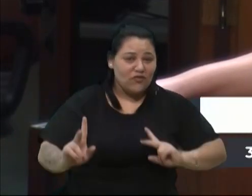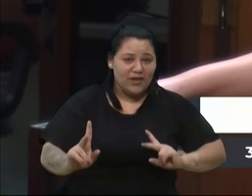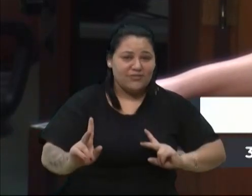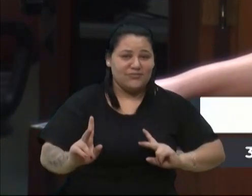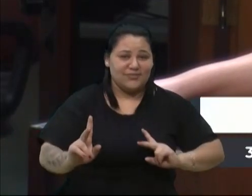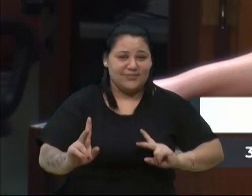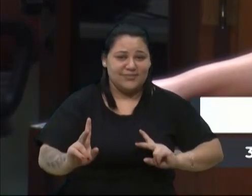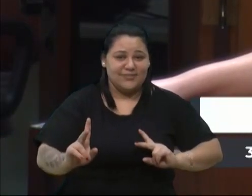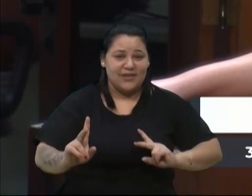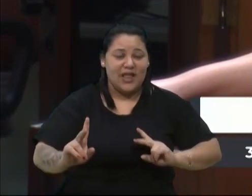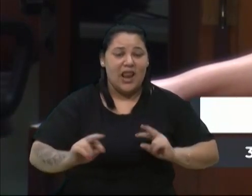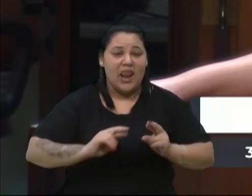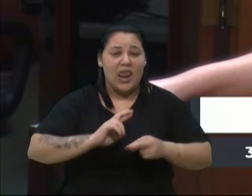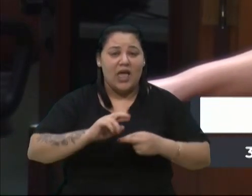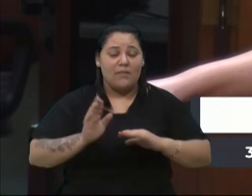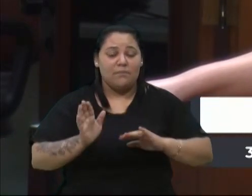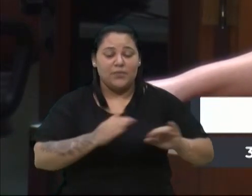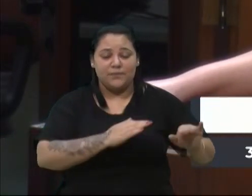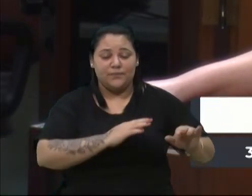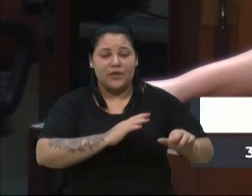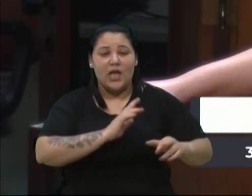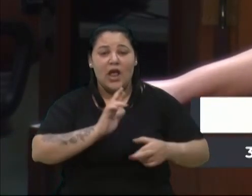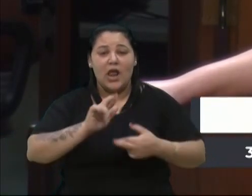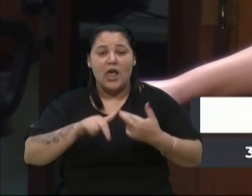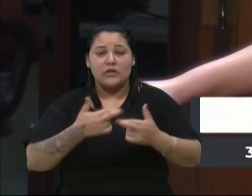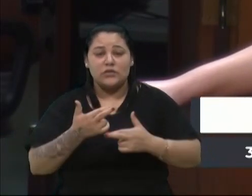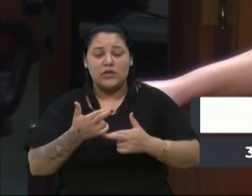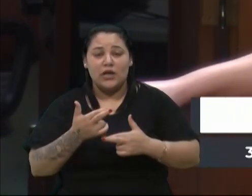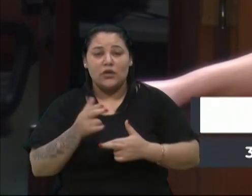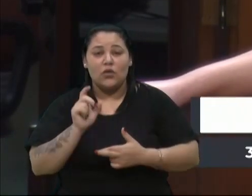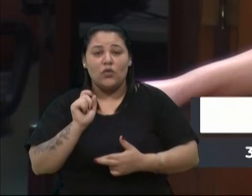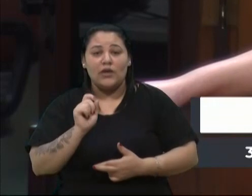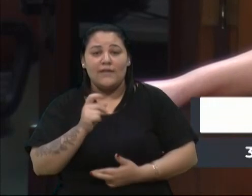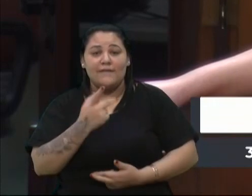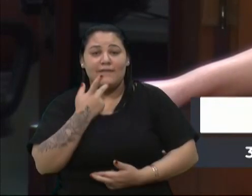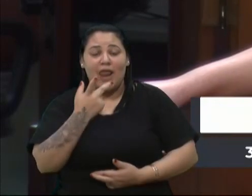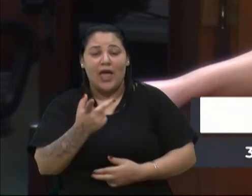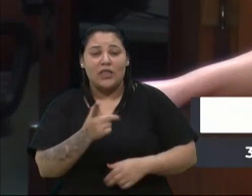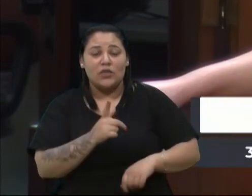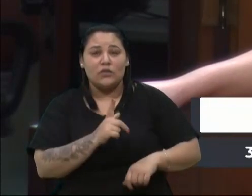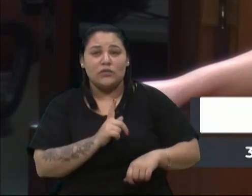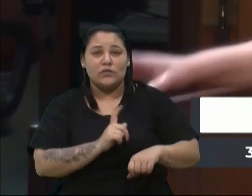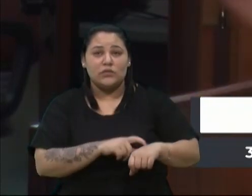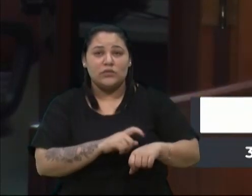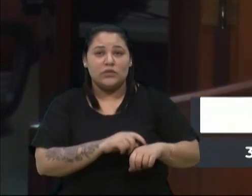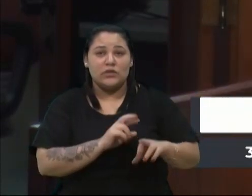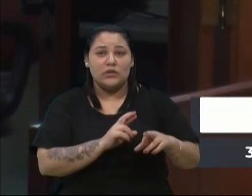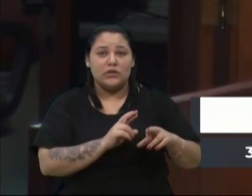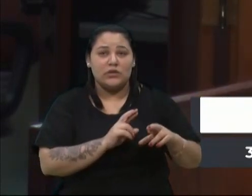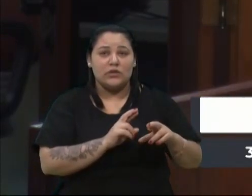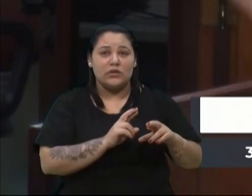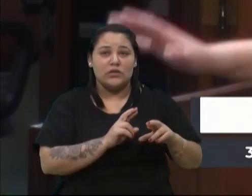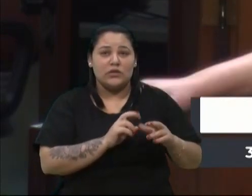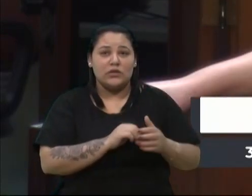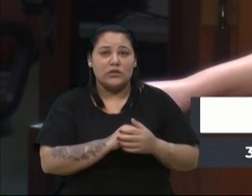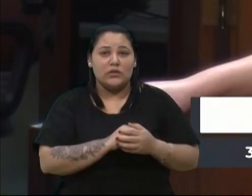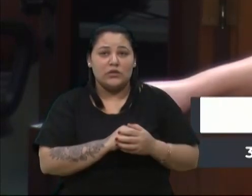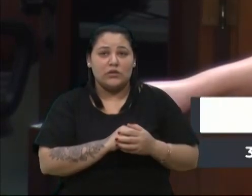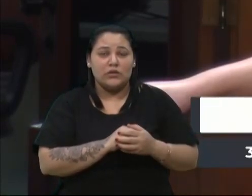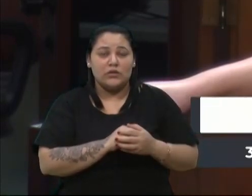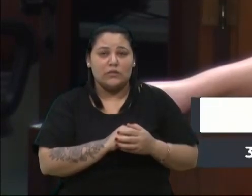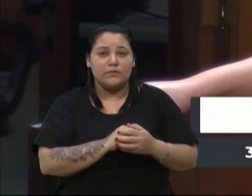Em relação à questão do que é dito sobre